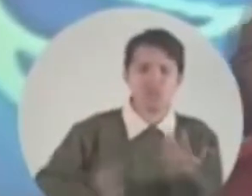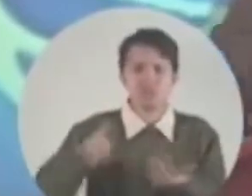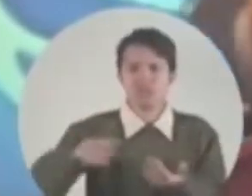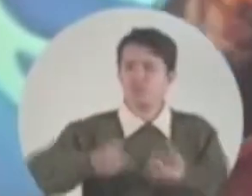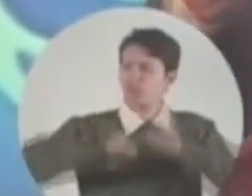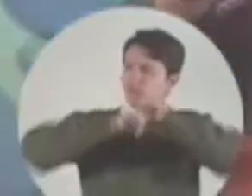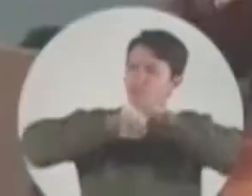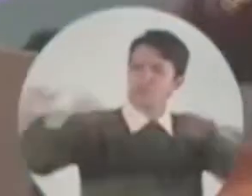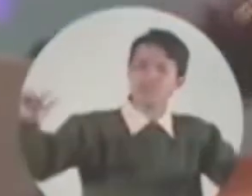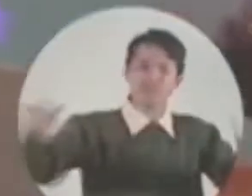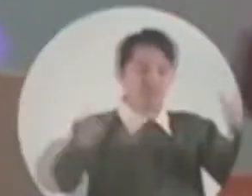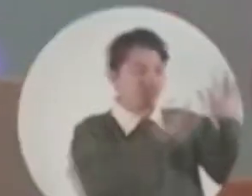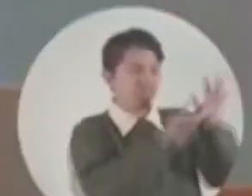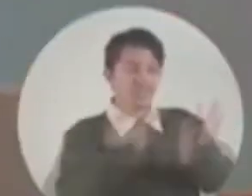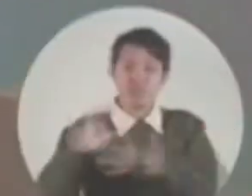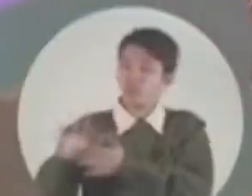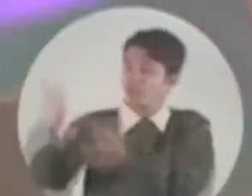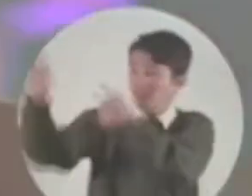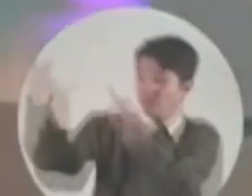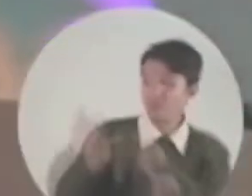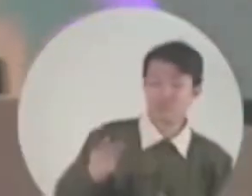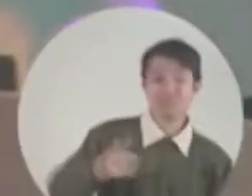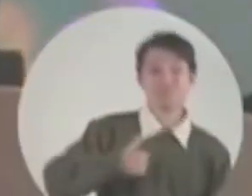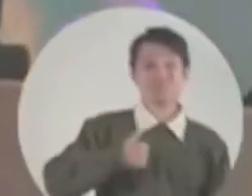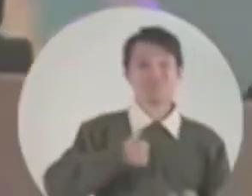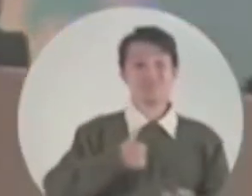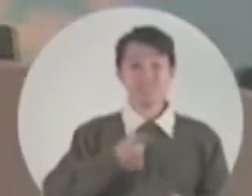não: Jesus vem me